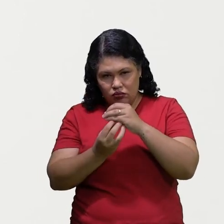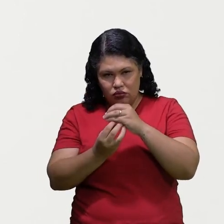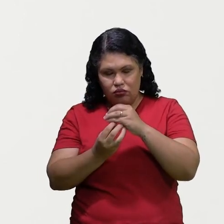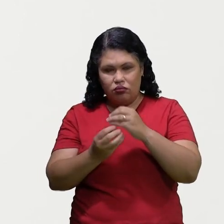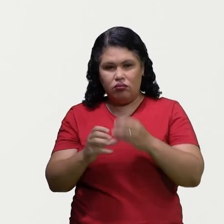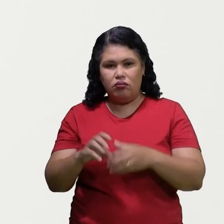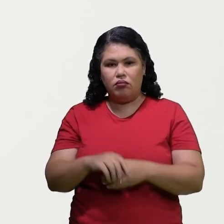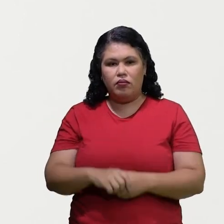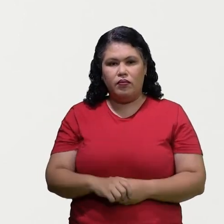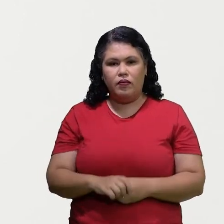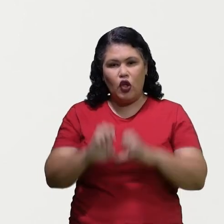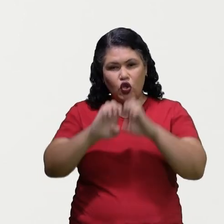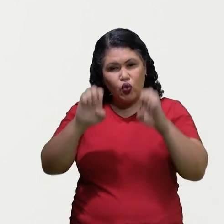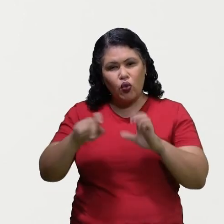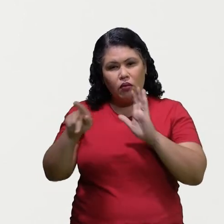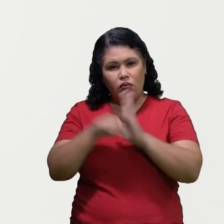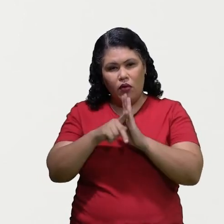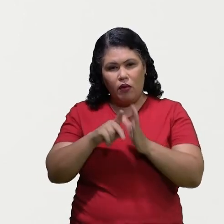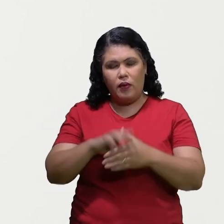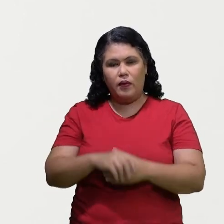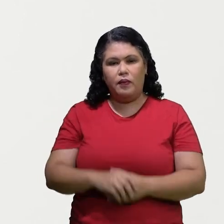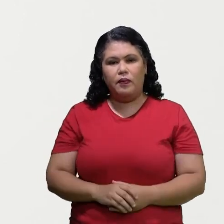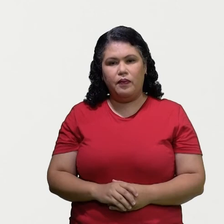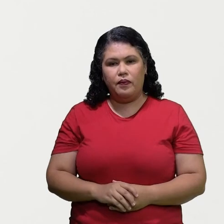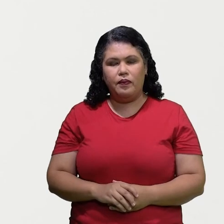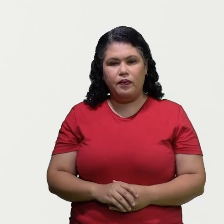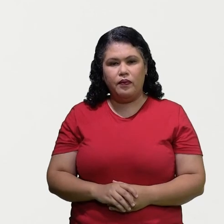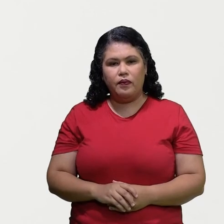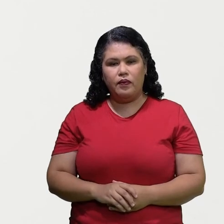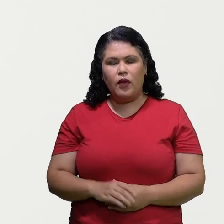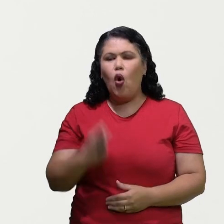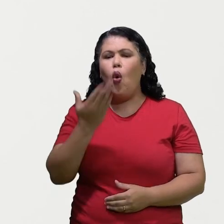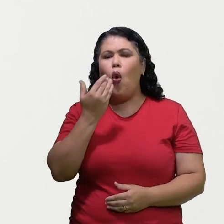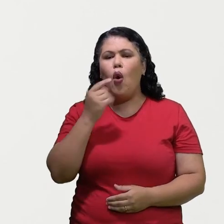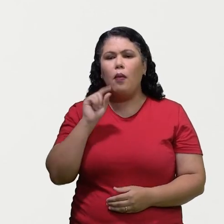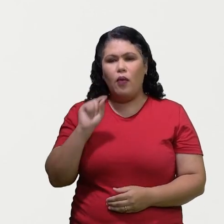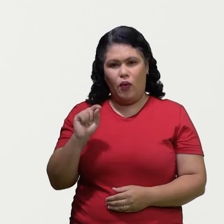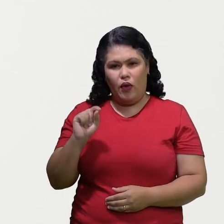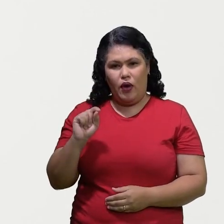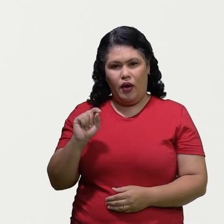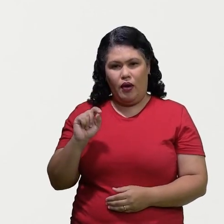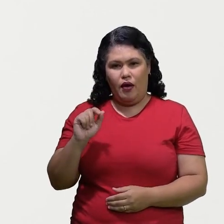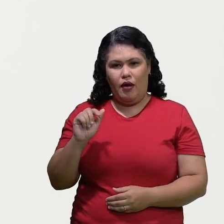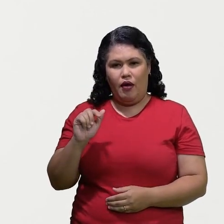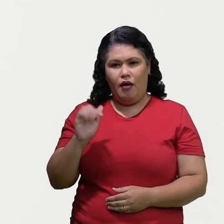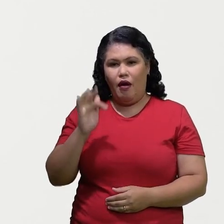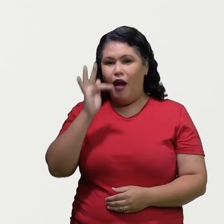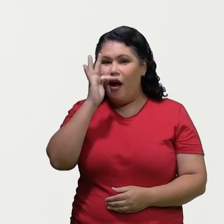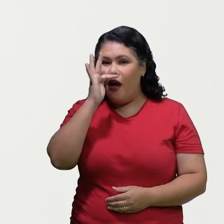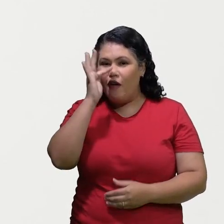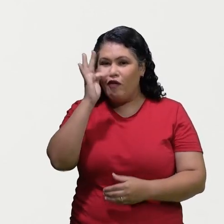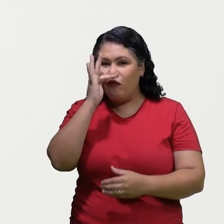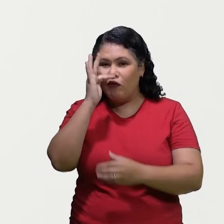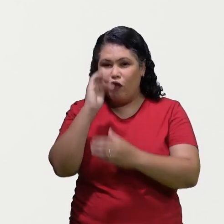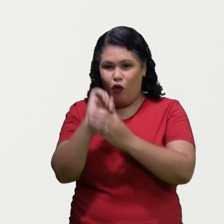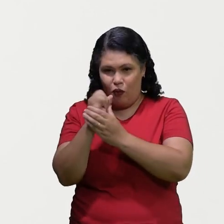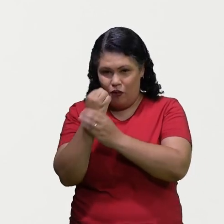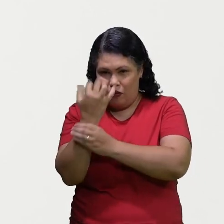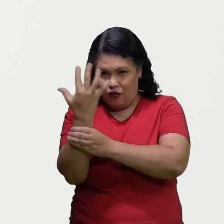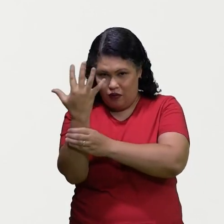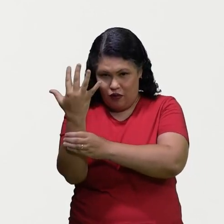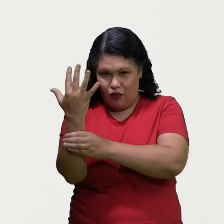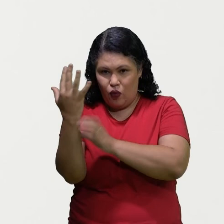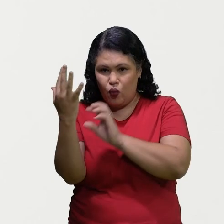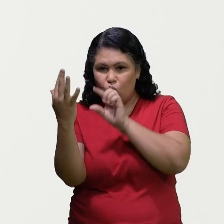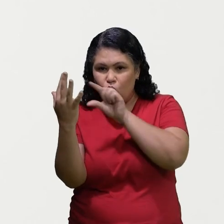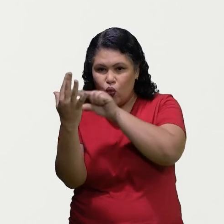invertebrados? E pelezinha muito fina. E o alimento da borboleta? Ela é polinizadora, ela pode se alimentar de um néctar,